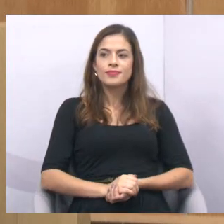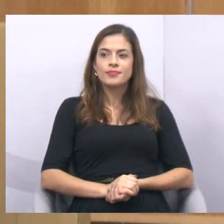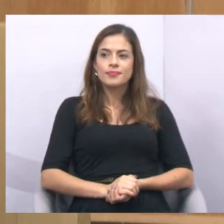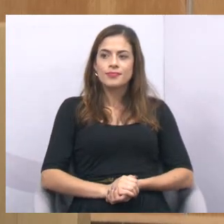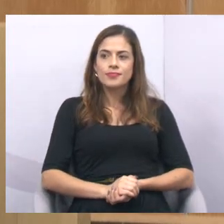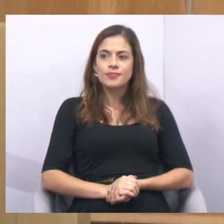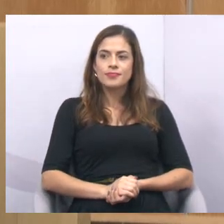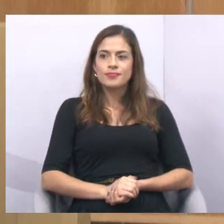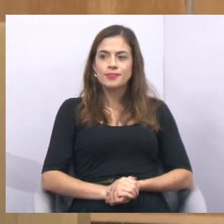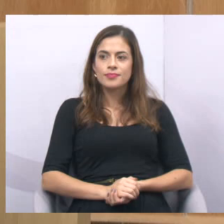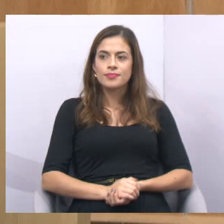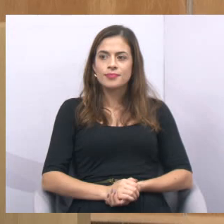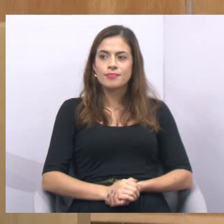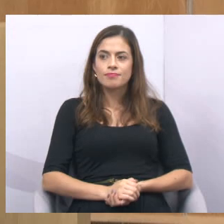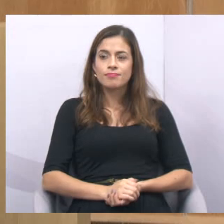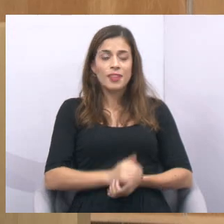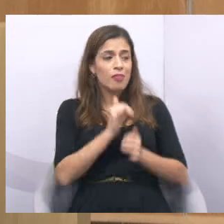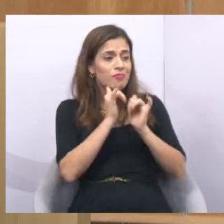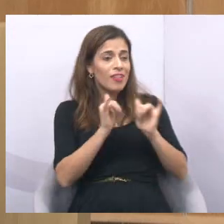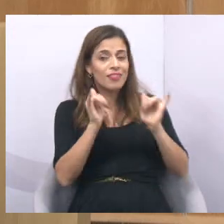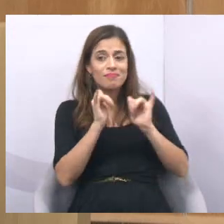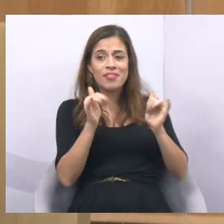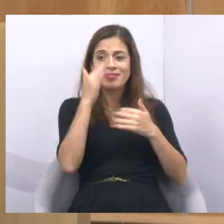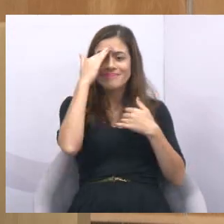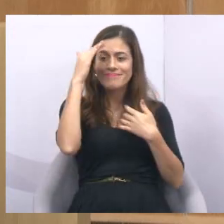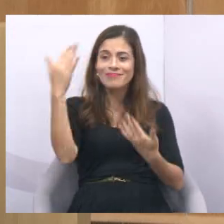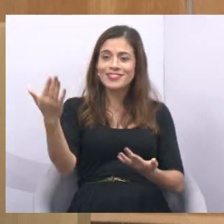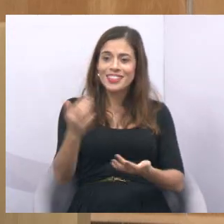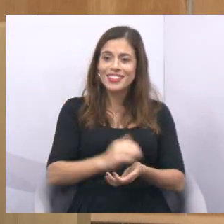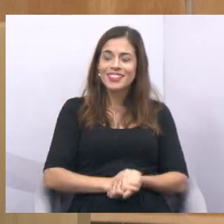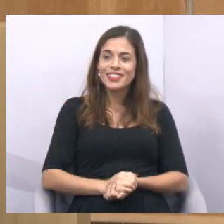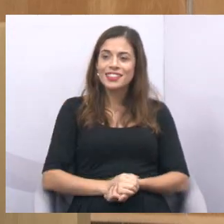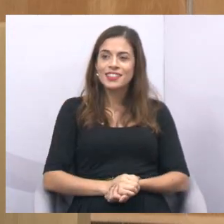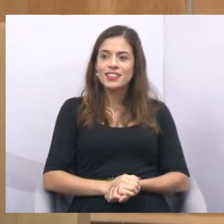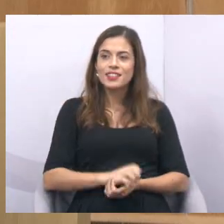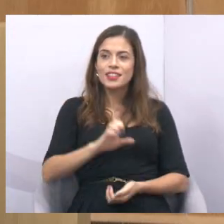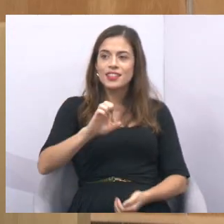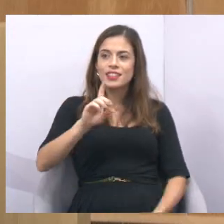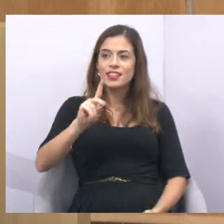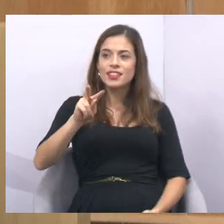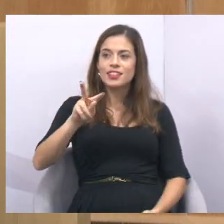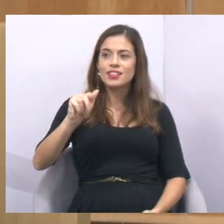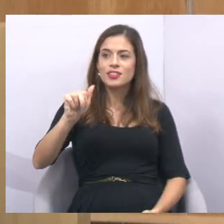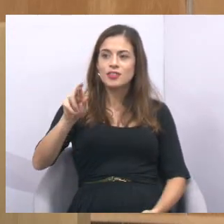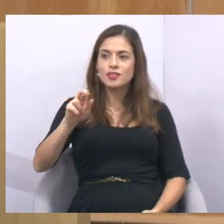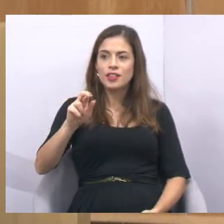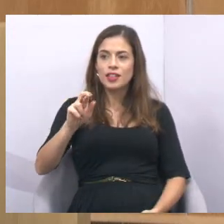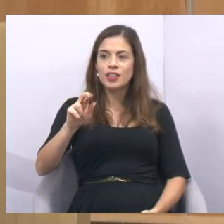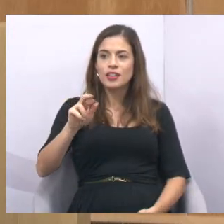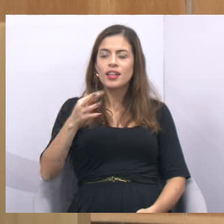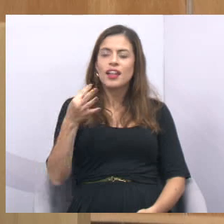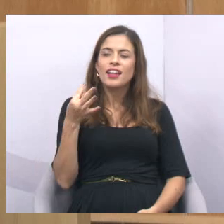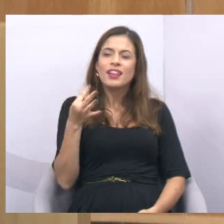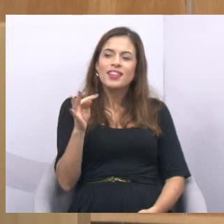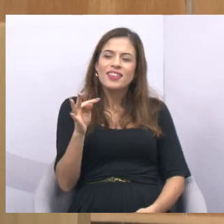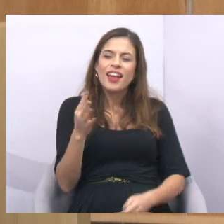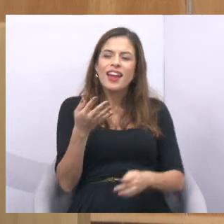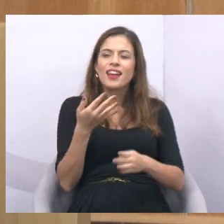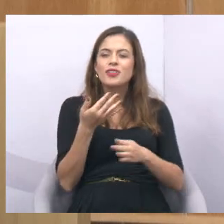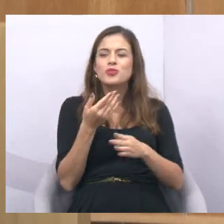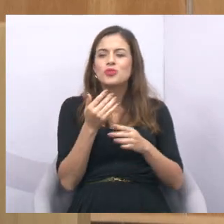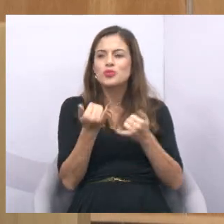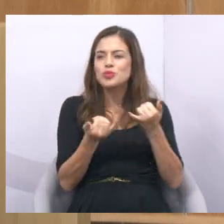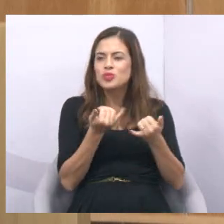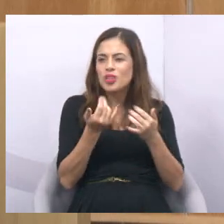Muito se tem falado aqui, na homenagem, do Edivar como técnico, como